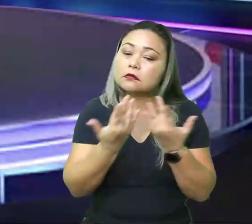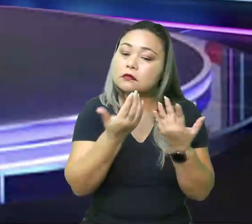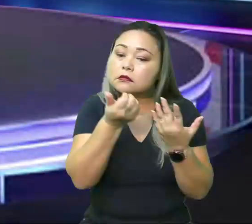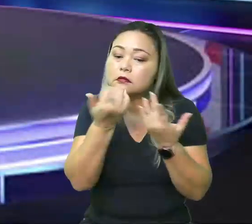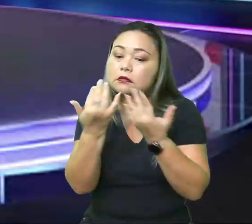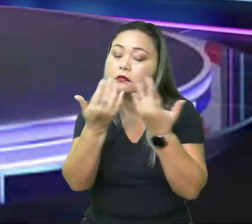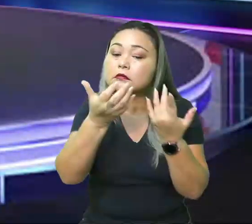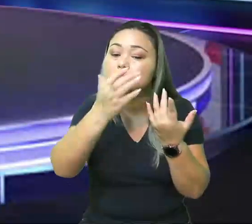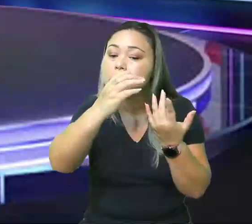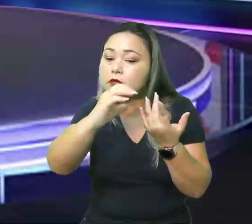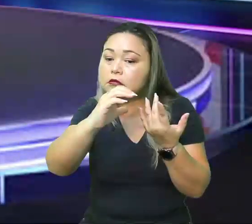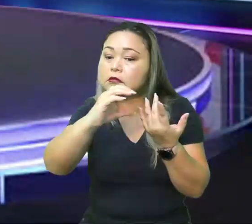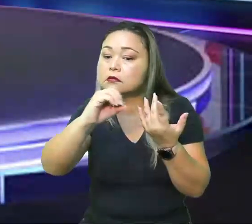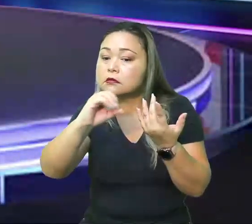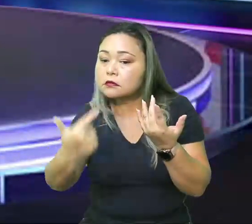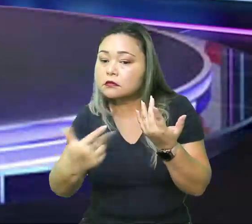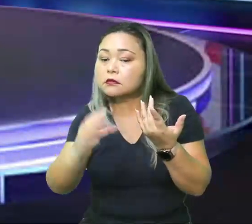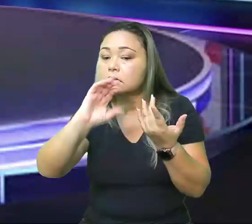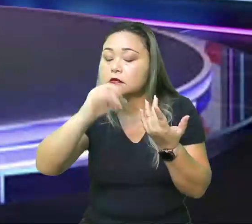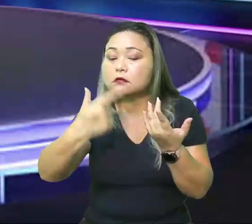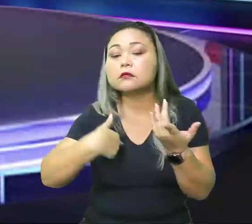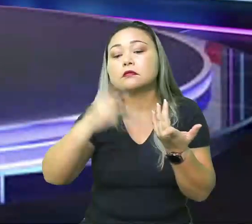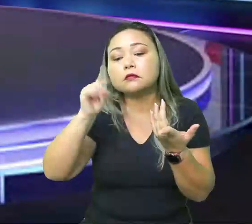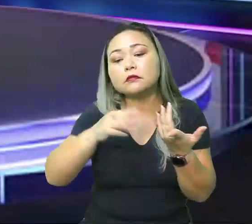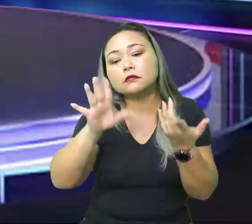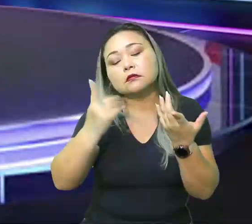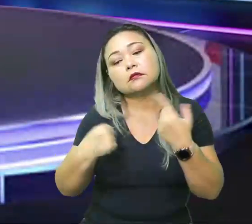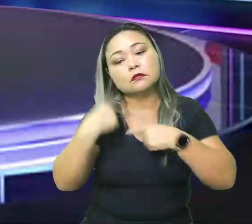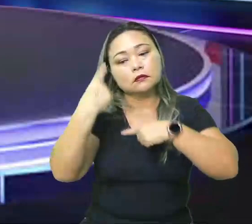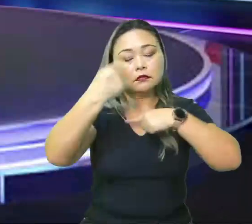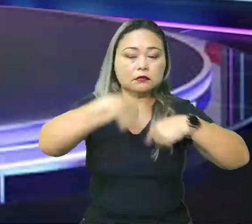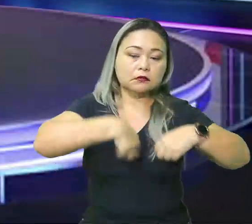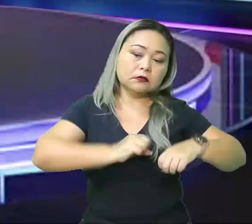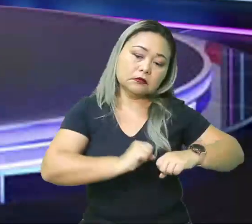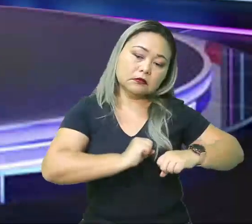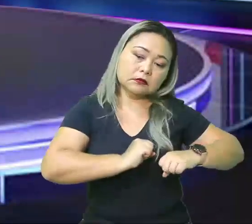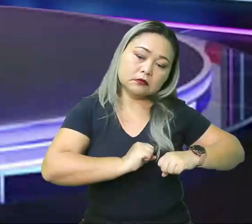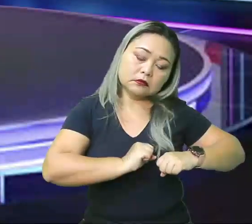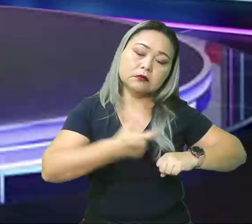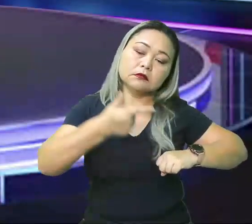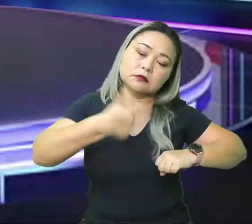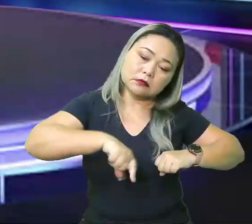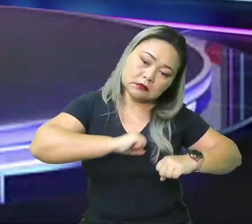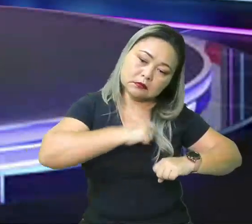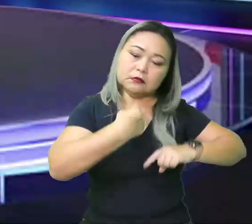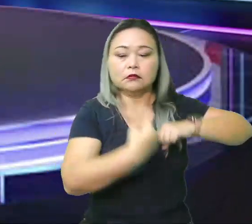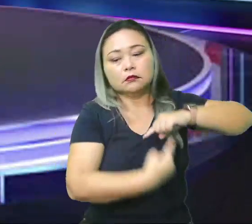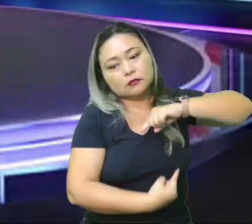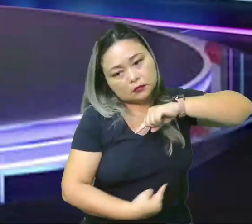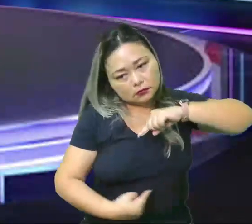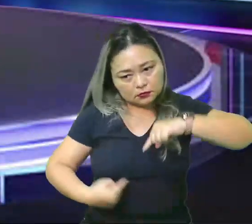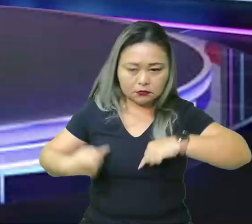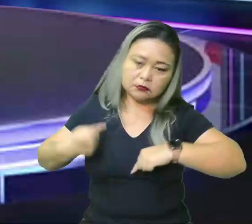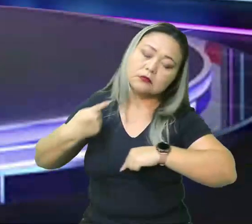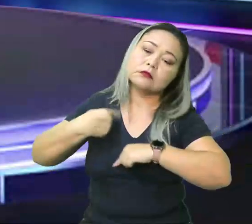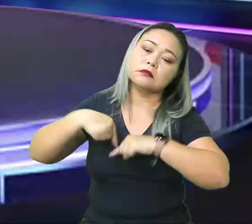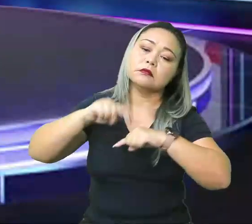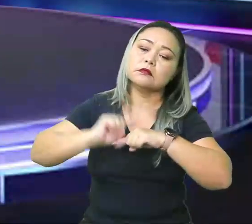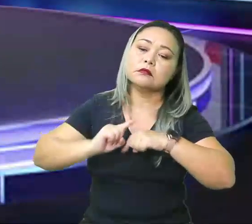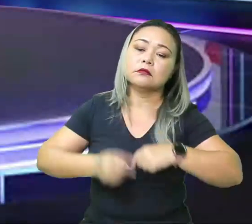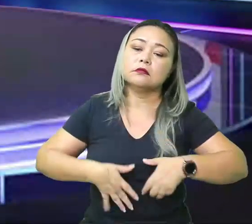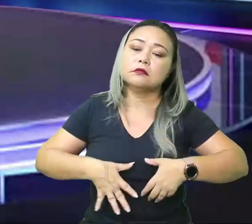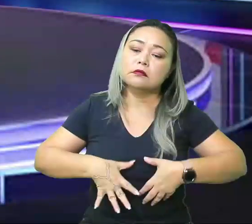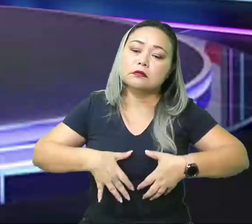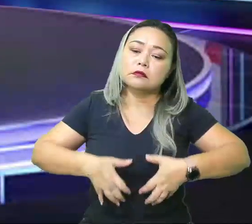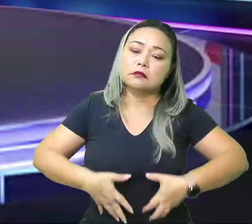cheio de gás carbônico que precisa ser eliminado porque é um gás tóxico. E aí ele retorna para o coração, é novamente bombeado e vai ser direcionado para o pulmão